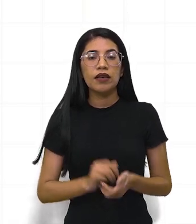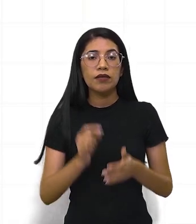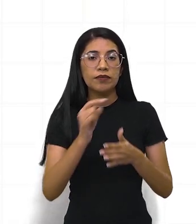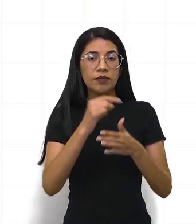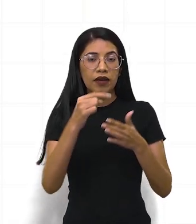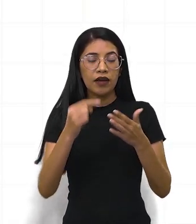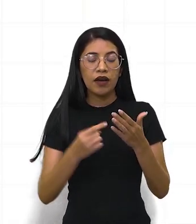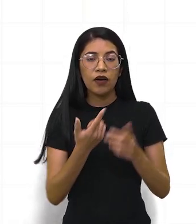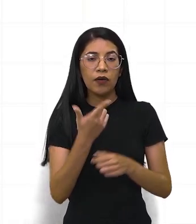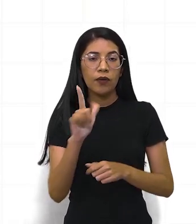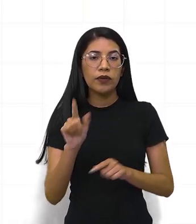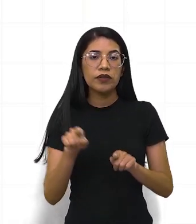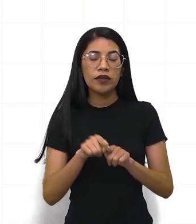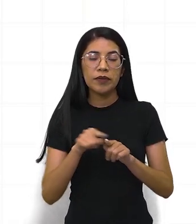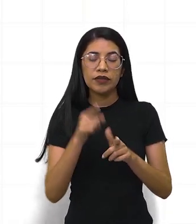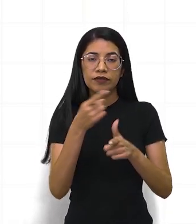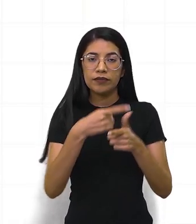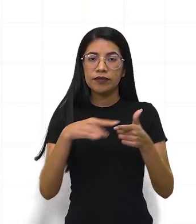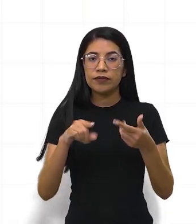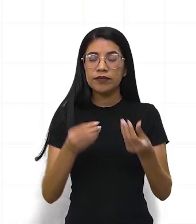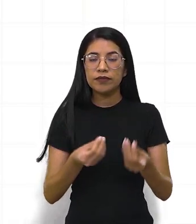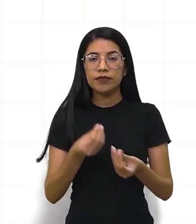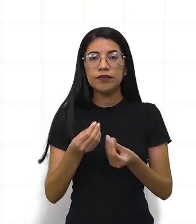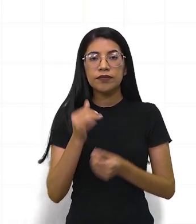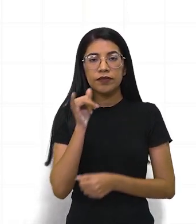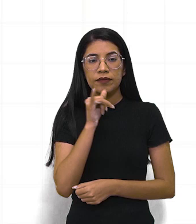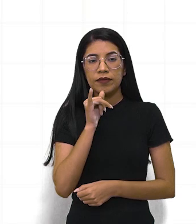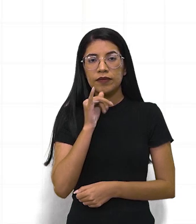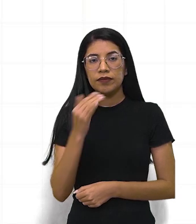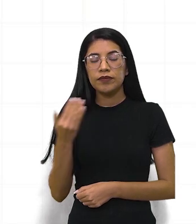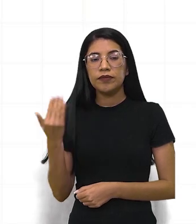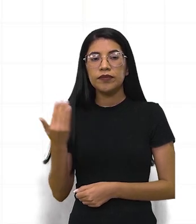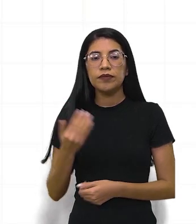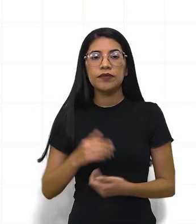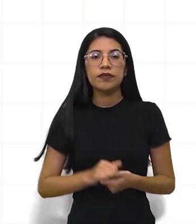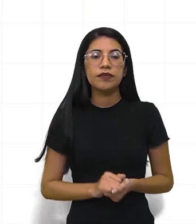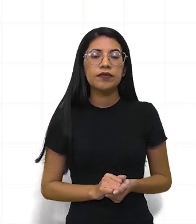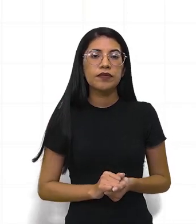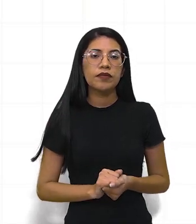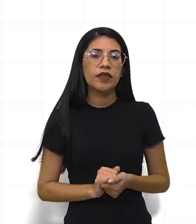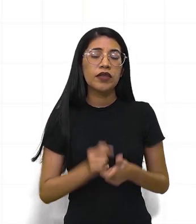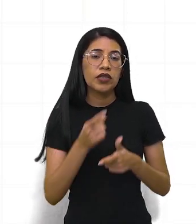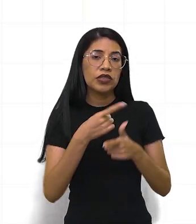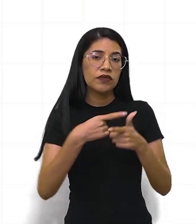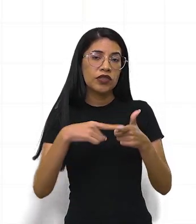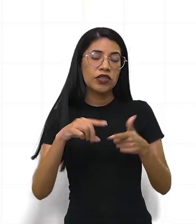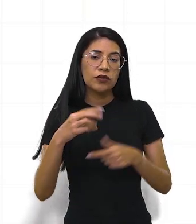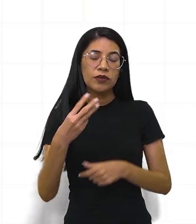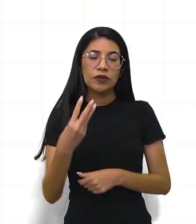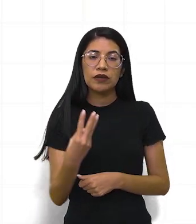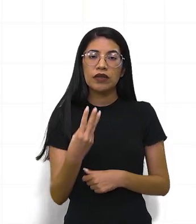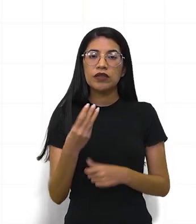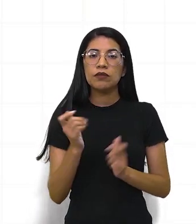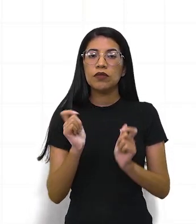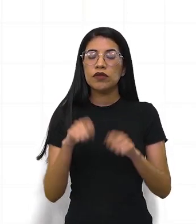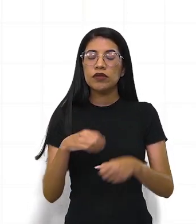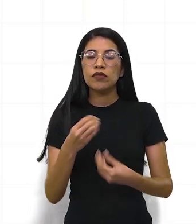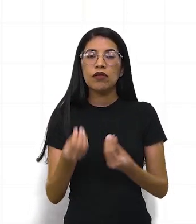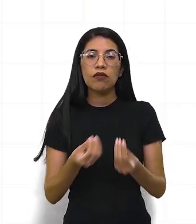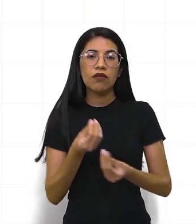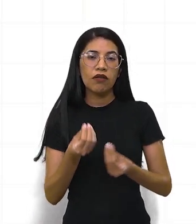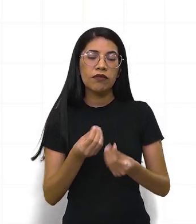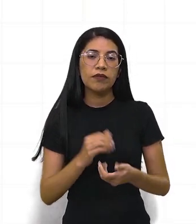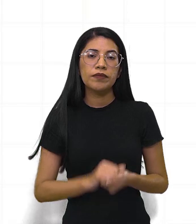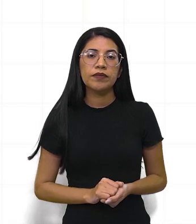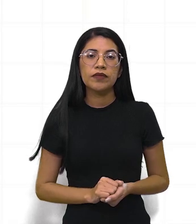de divisibilidade. Então, o próximo aqui é o critério de divisibilidade por 3. Quando é